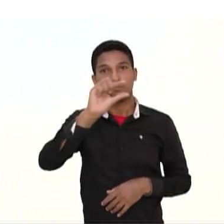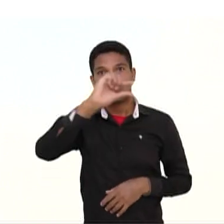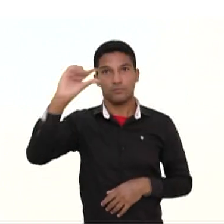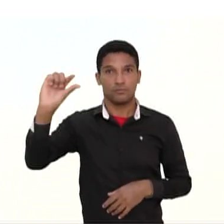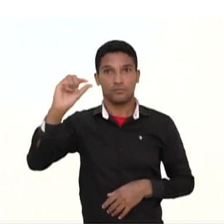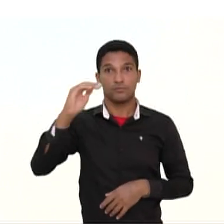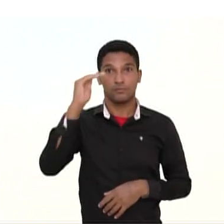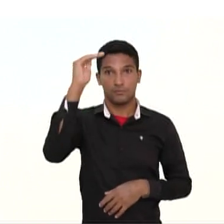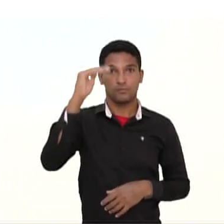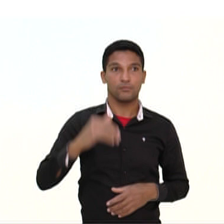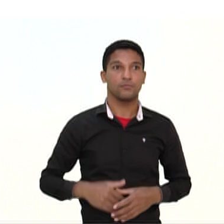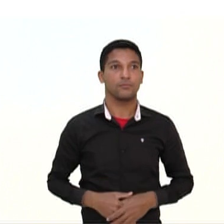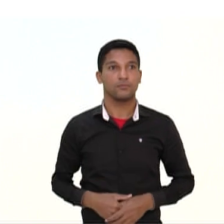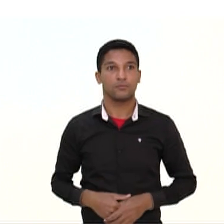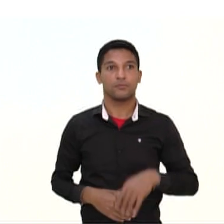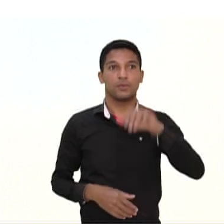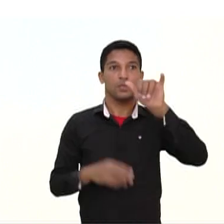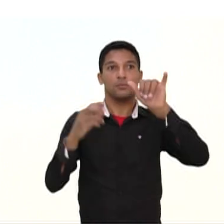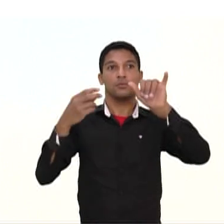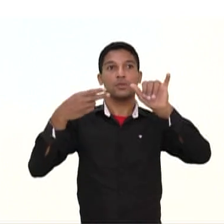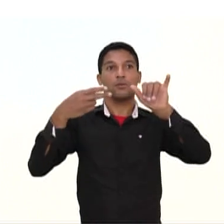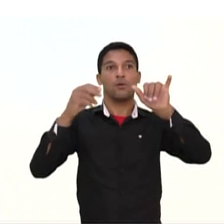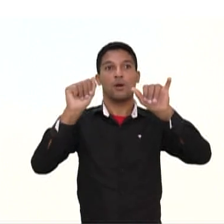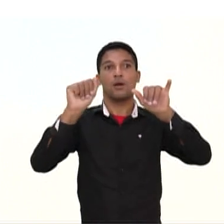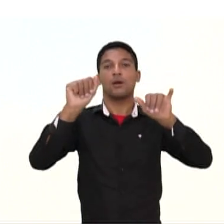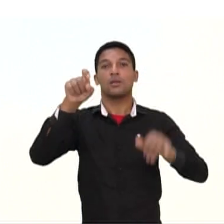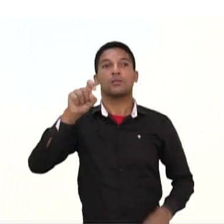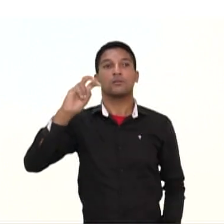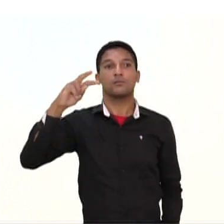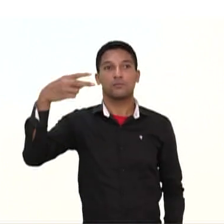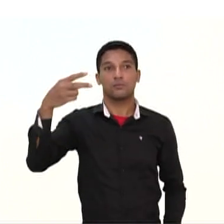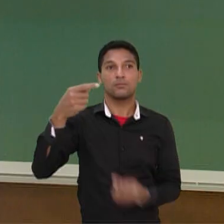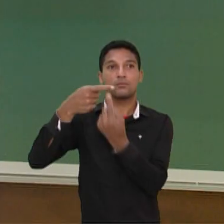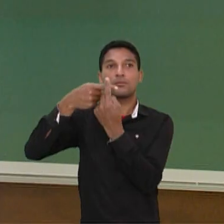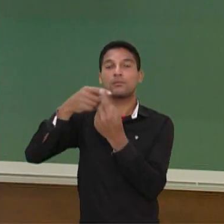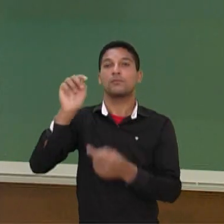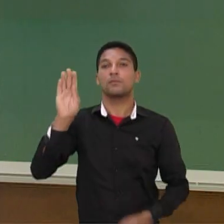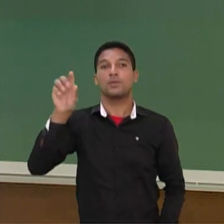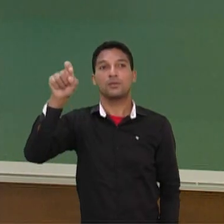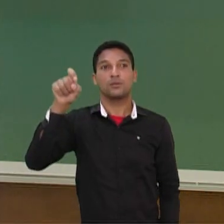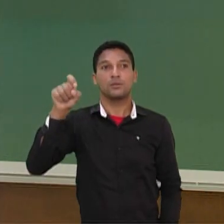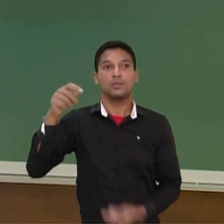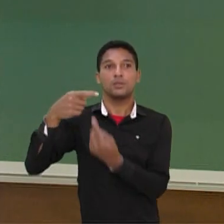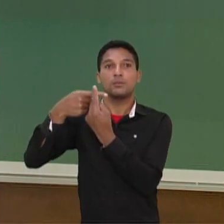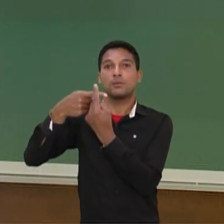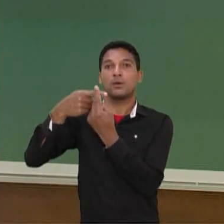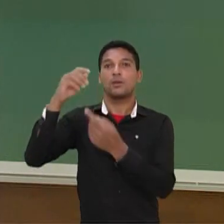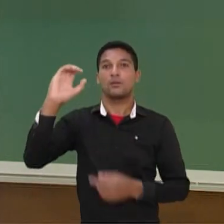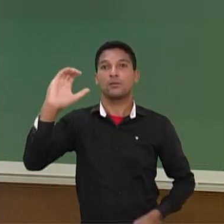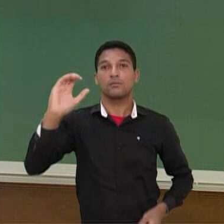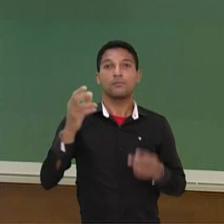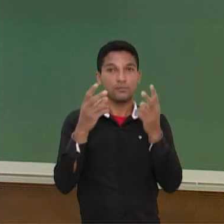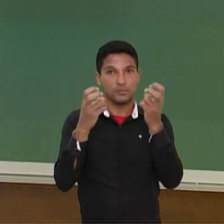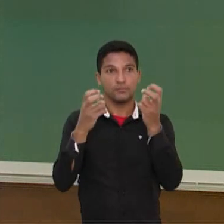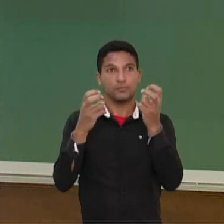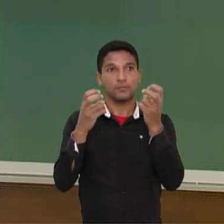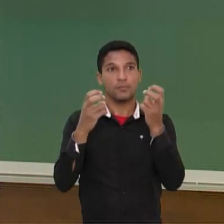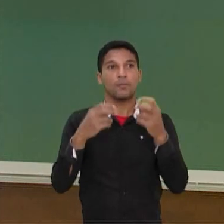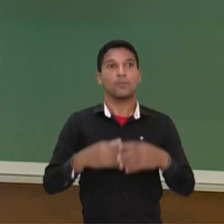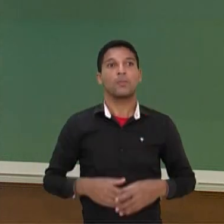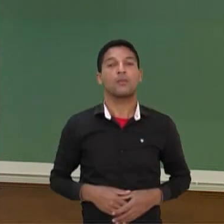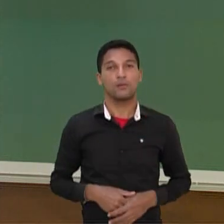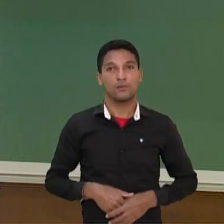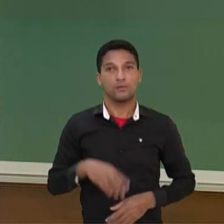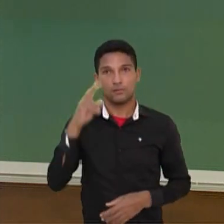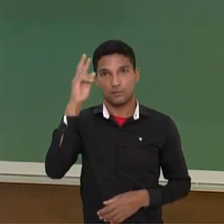c, ok? Beleza? Né? Esse A, B e C são valores reais, números reais, né? O A só não pode ser zero, isso aí a